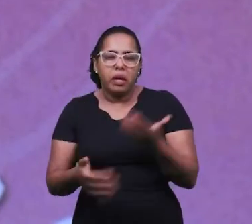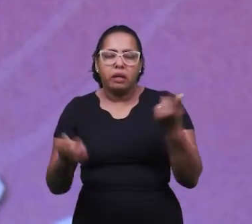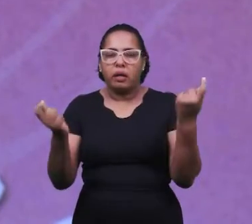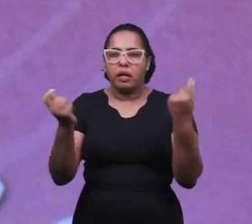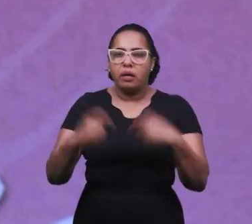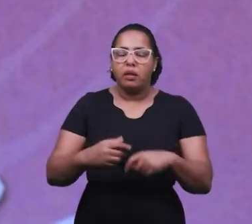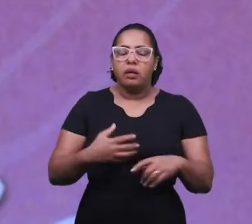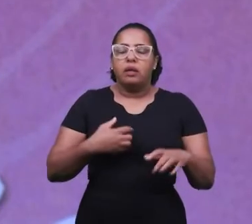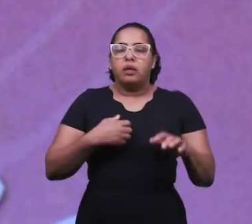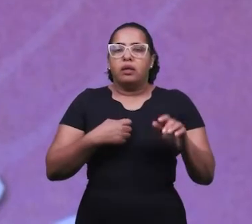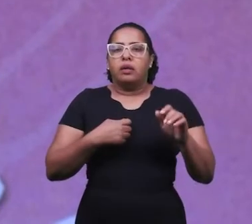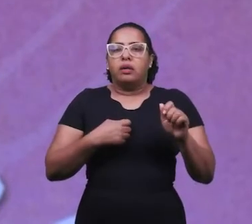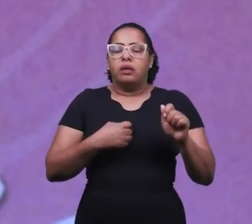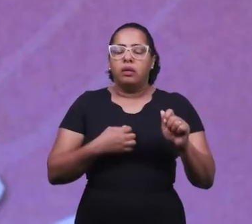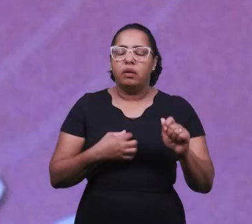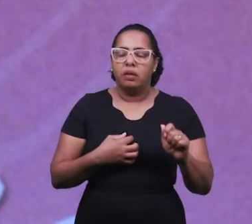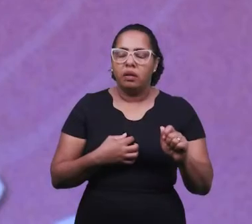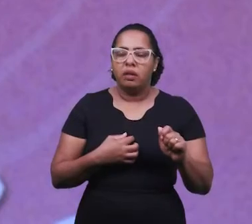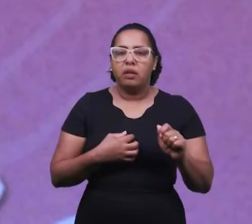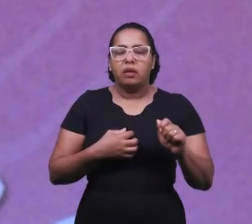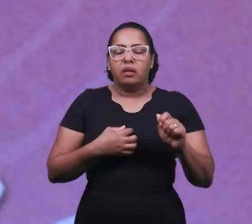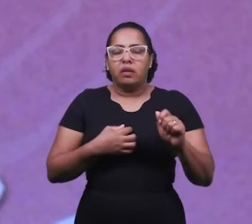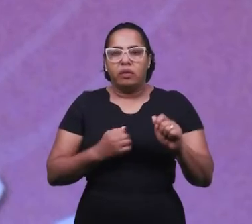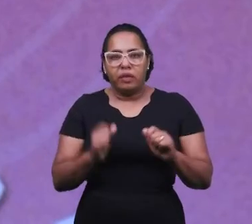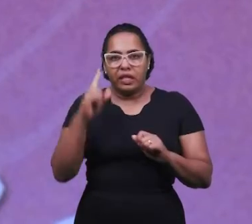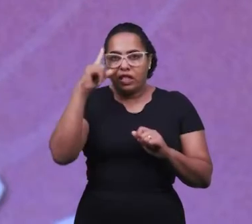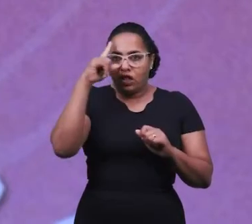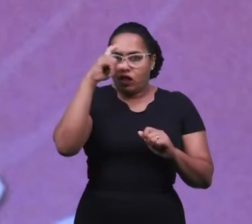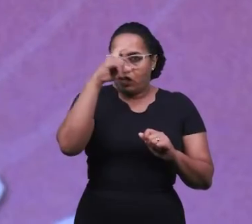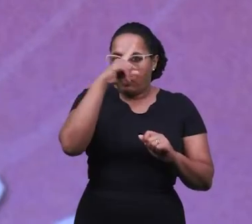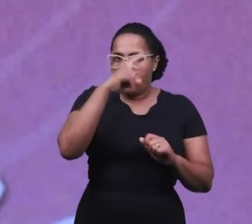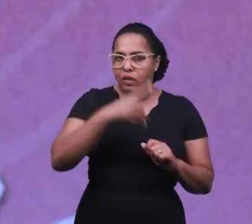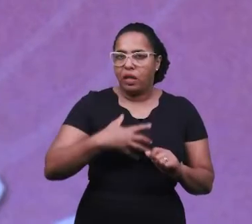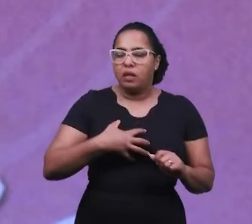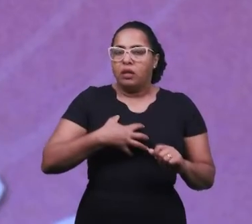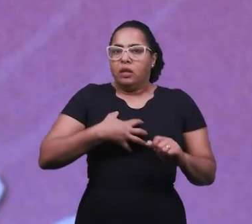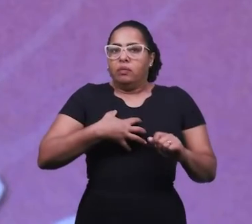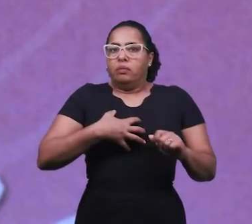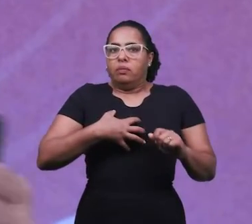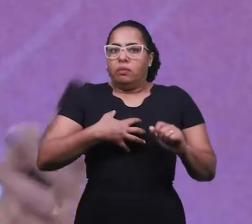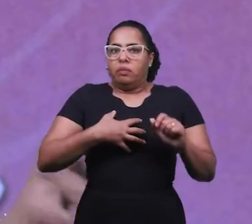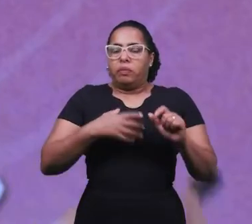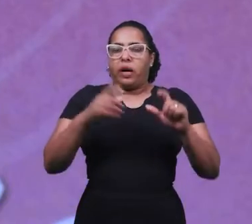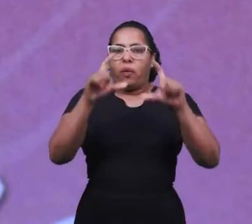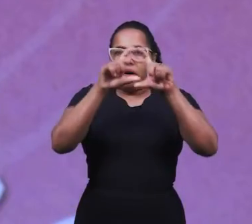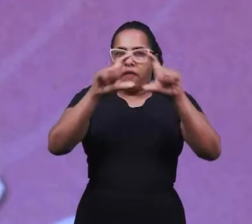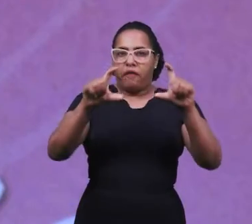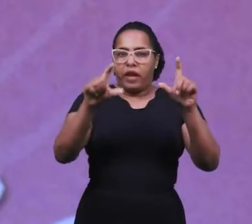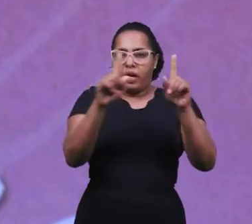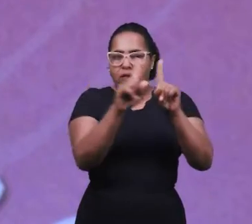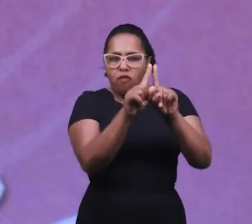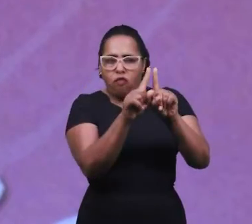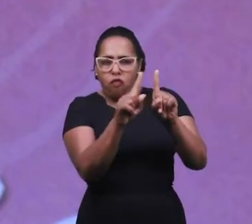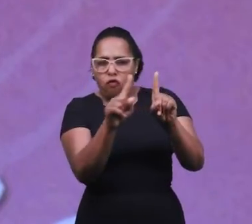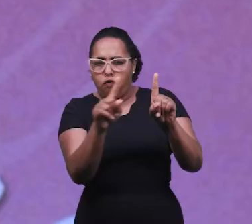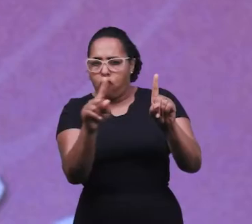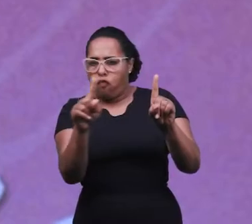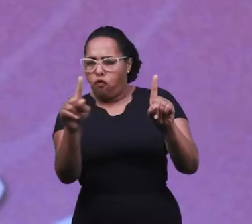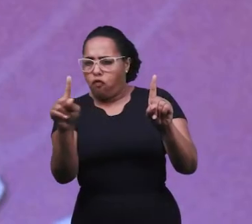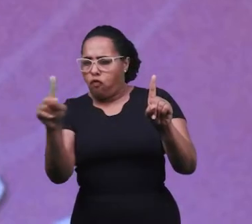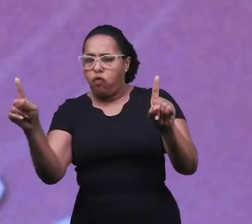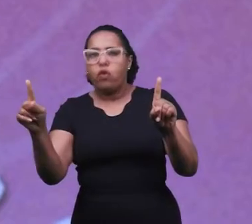a perder um pouco da capacidade respiratória, vai sentir um pouco mais de dificuldade para manter uma frase longa, por